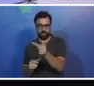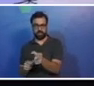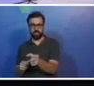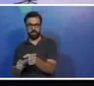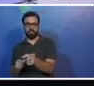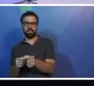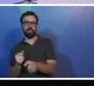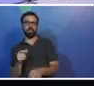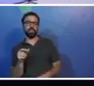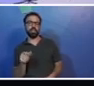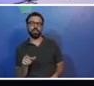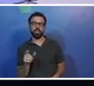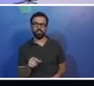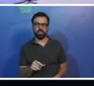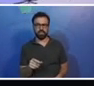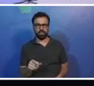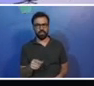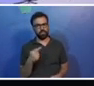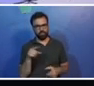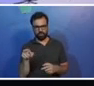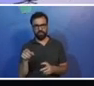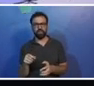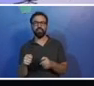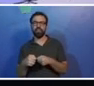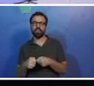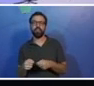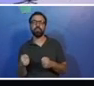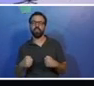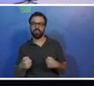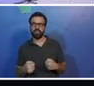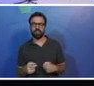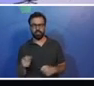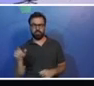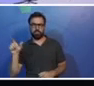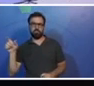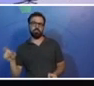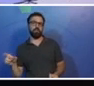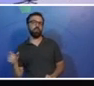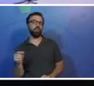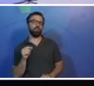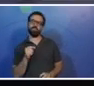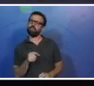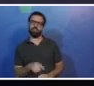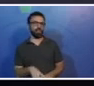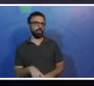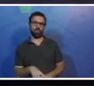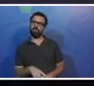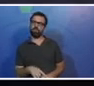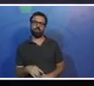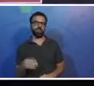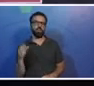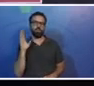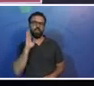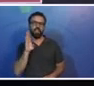quê? E deixar a diversão de fora? Então, nós temos aí uma tira de humor.